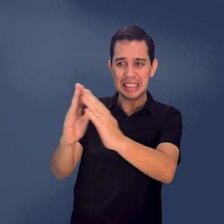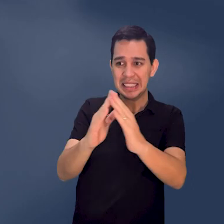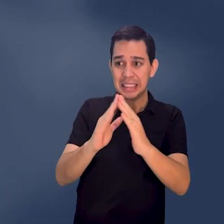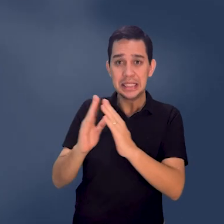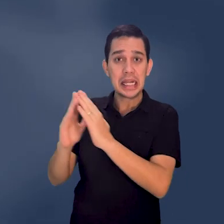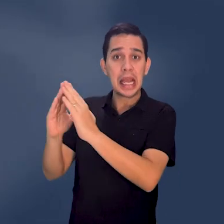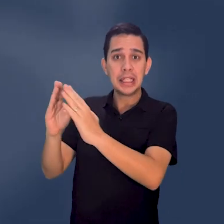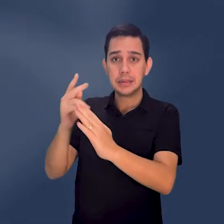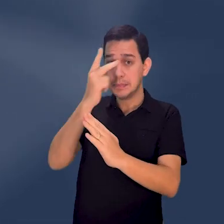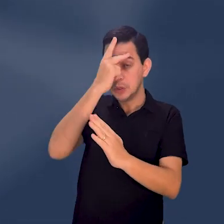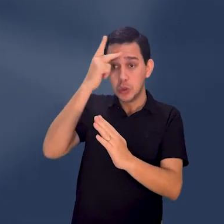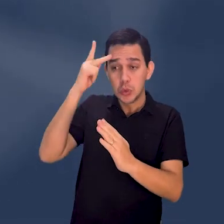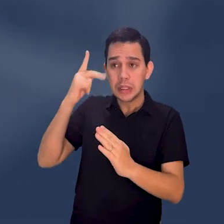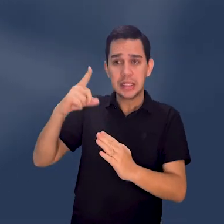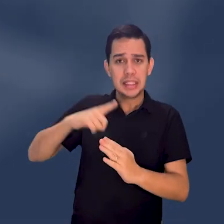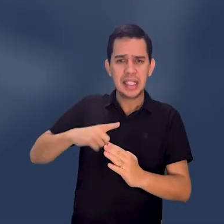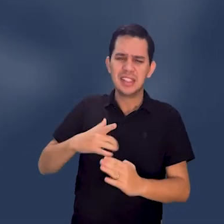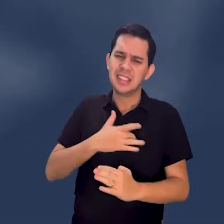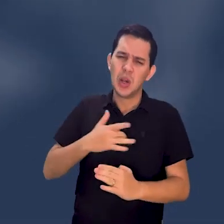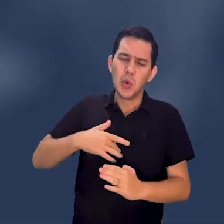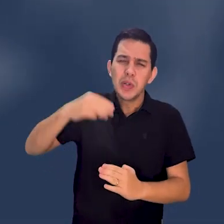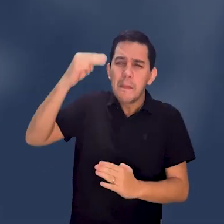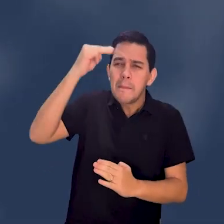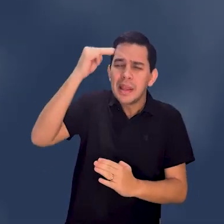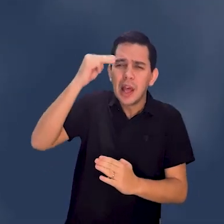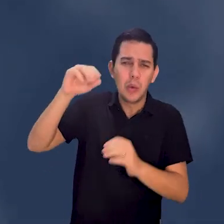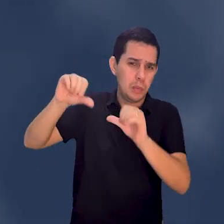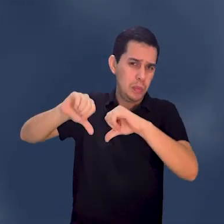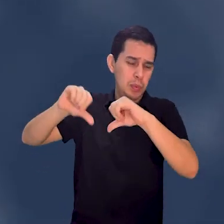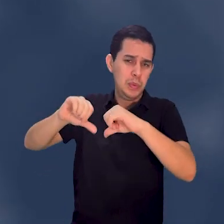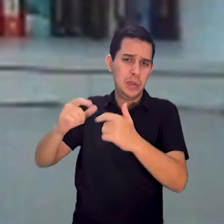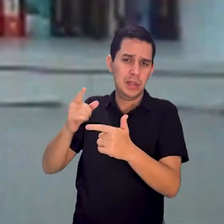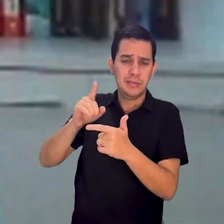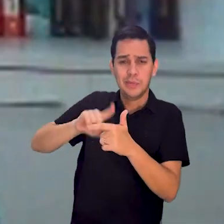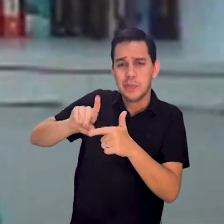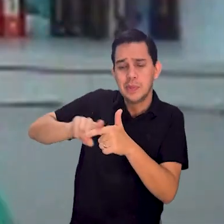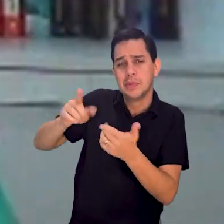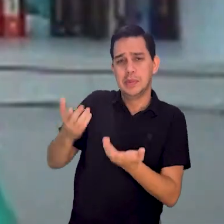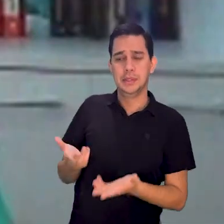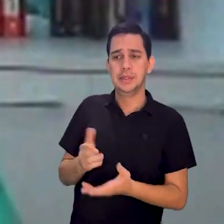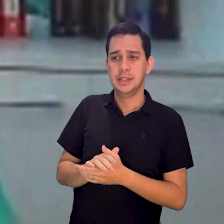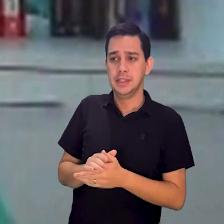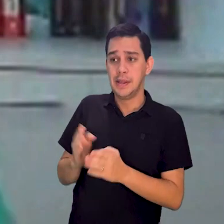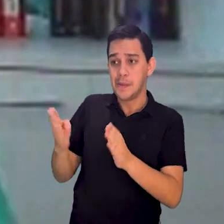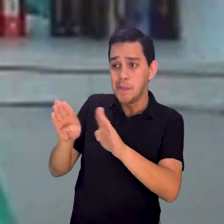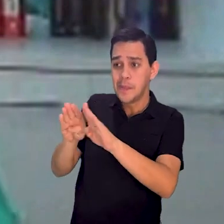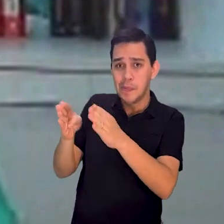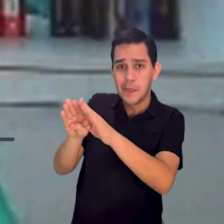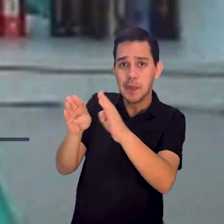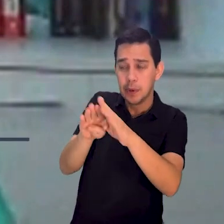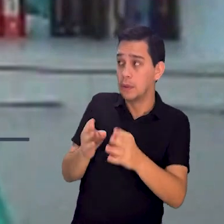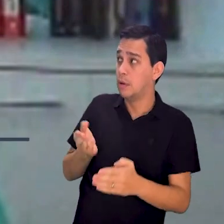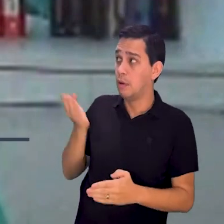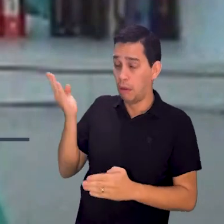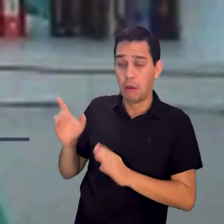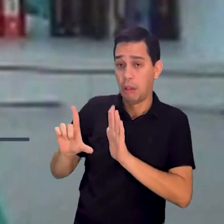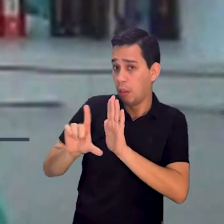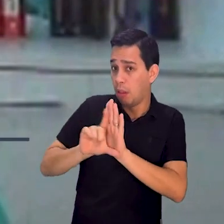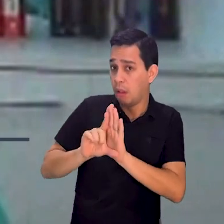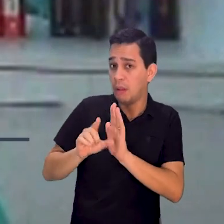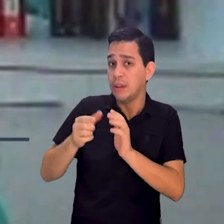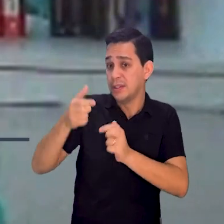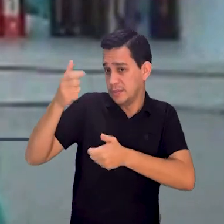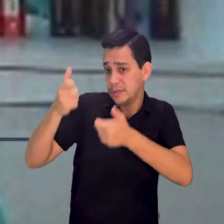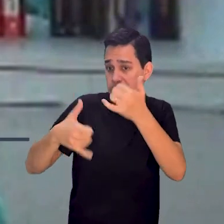as instituições asilares para o tratamento dos pacientes psiquiátricos. Então, na esteira dessa lei,